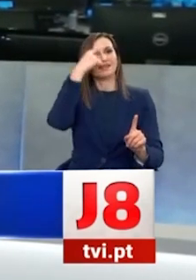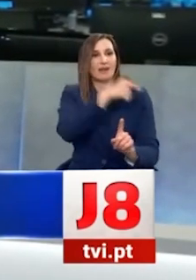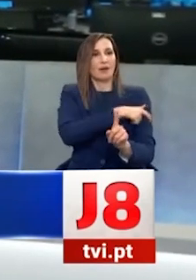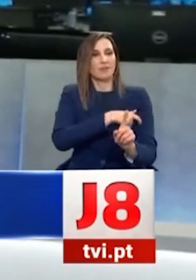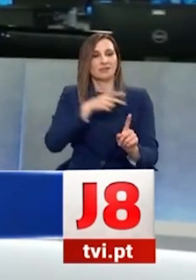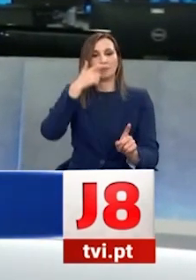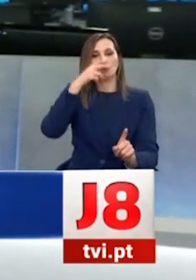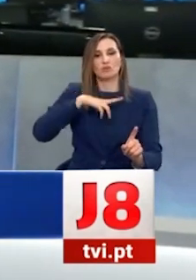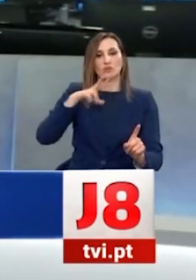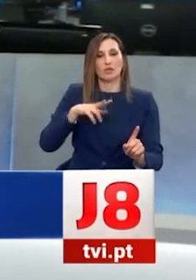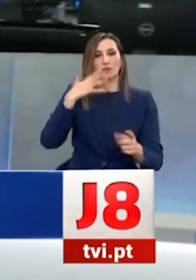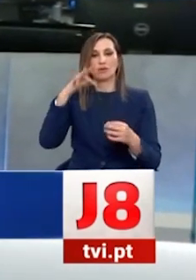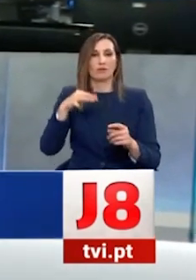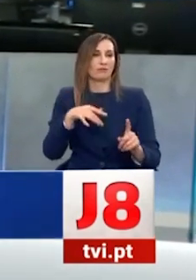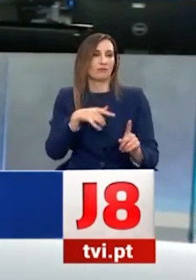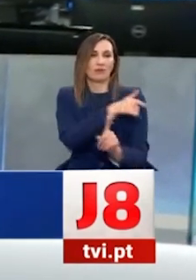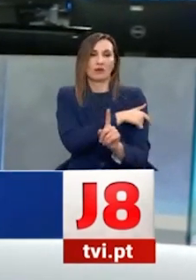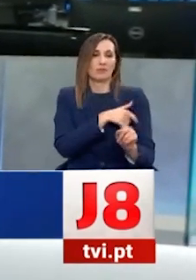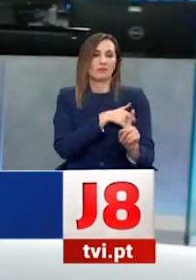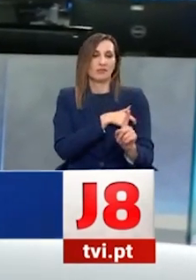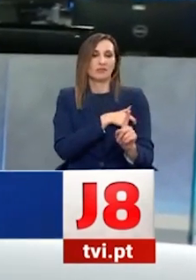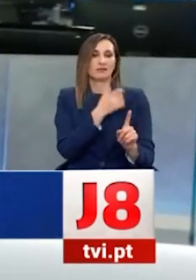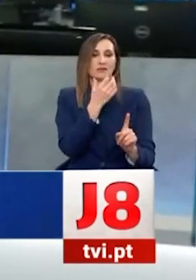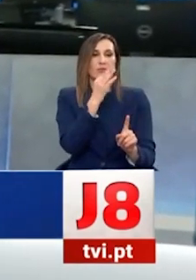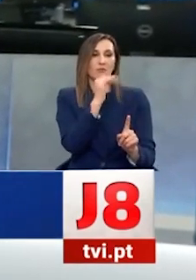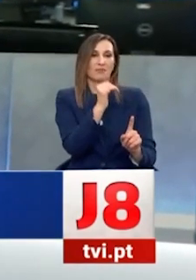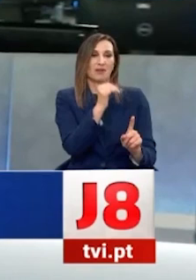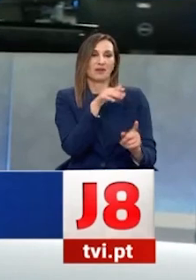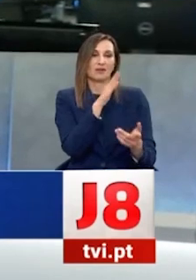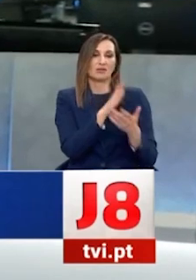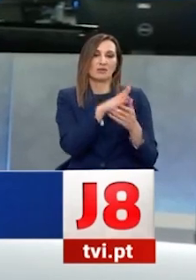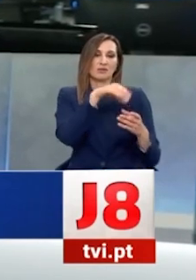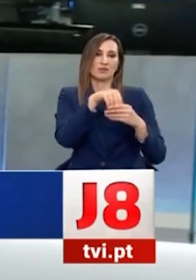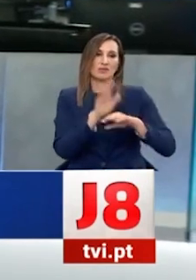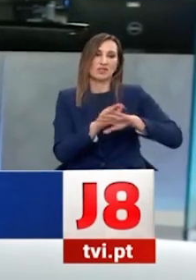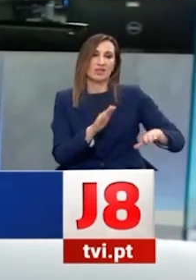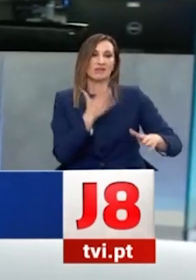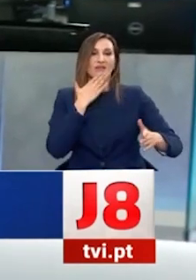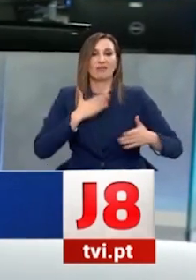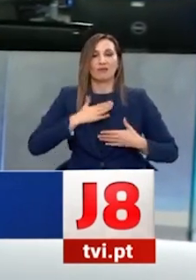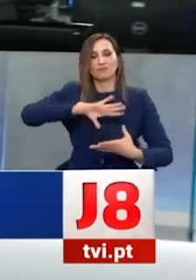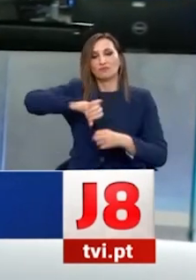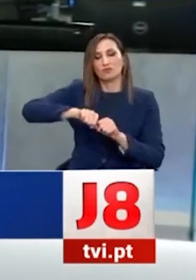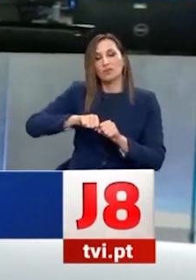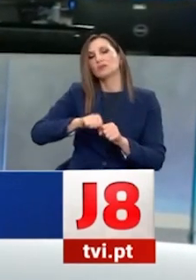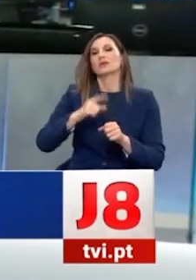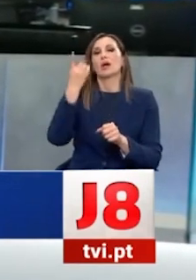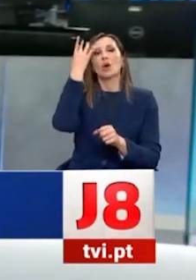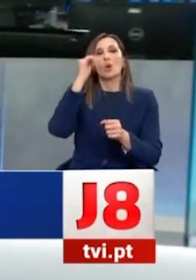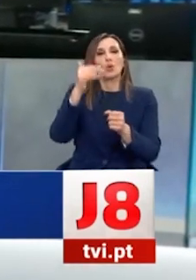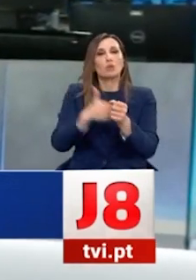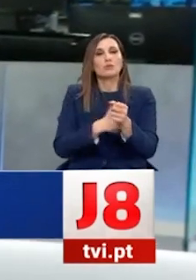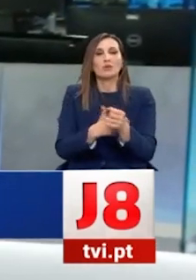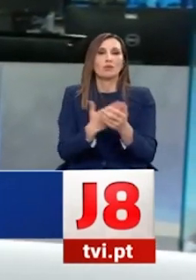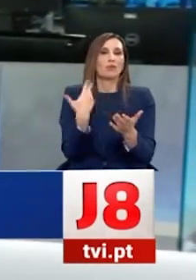portugueses normais, os portugueses comuns, mas representa o socialismo que nos tem destruído nos últimos 46 anos, inundado num mar de corrupção enorme, e não traz